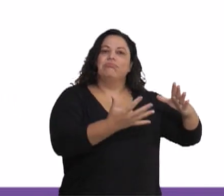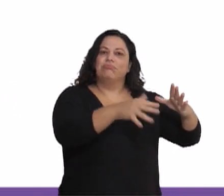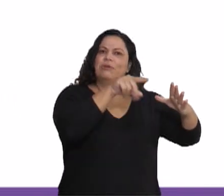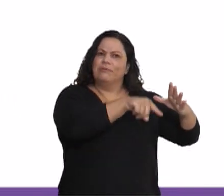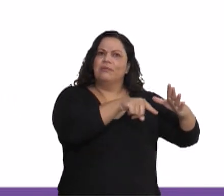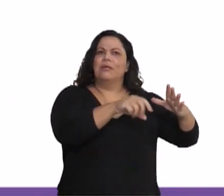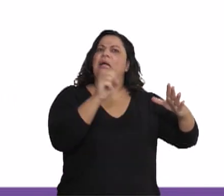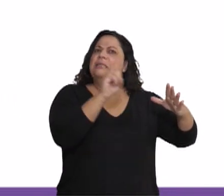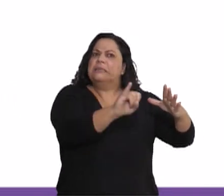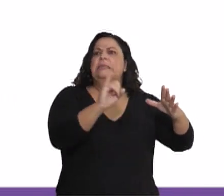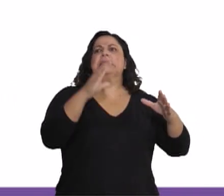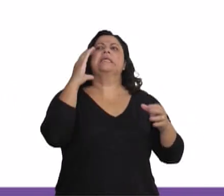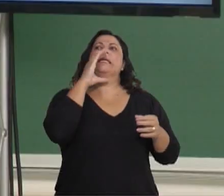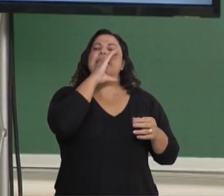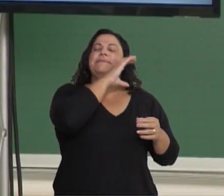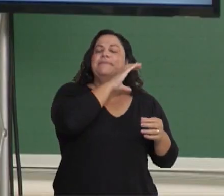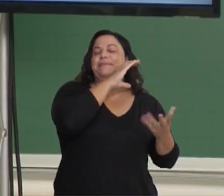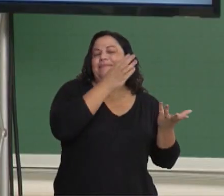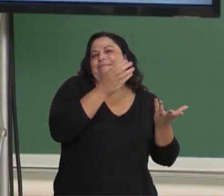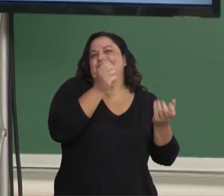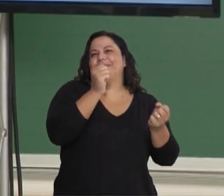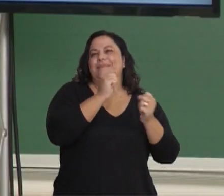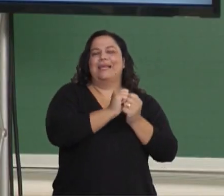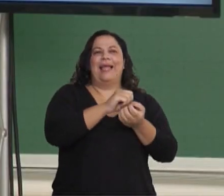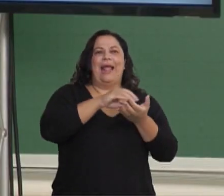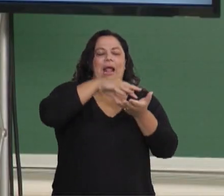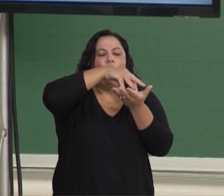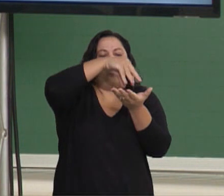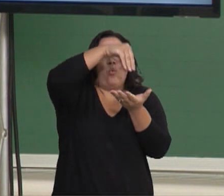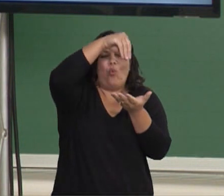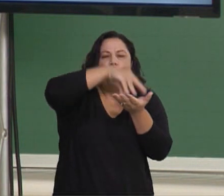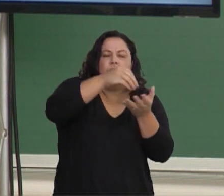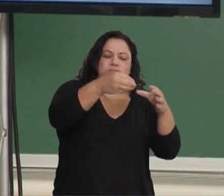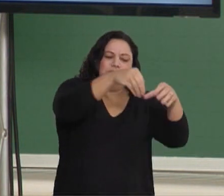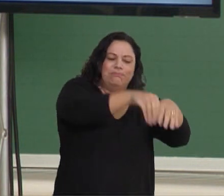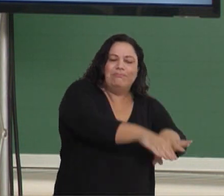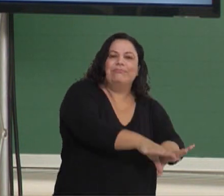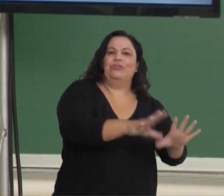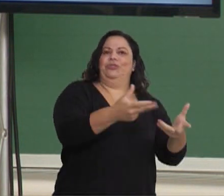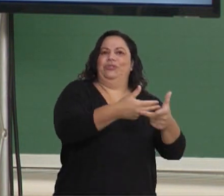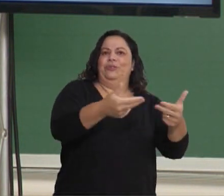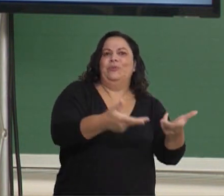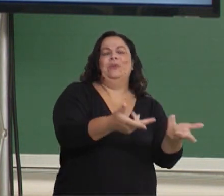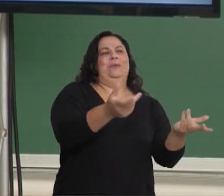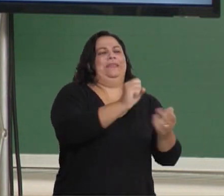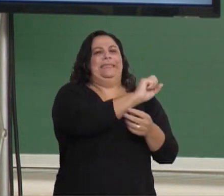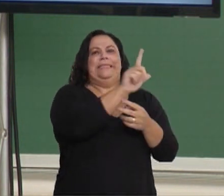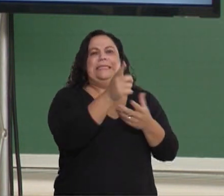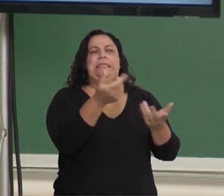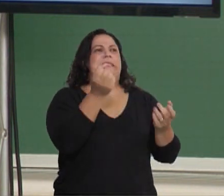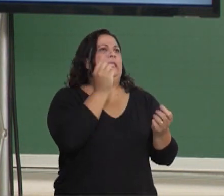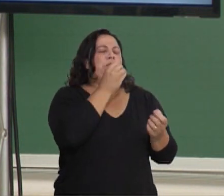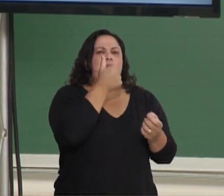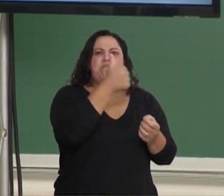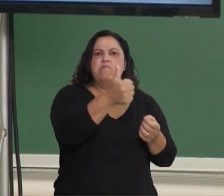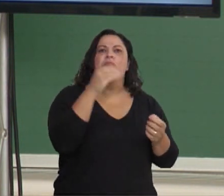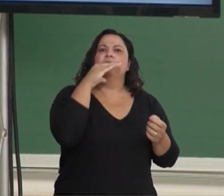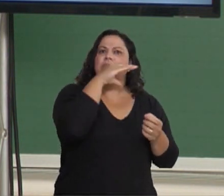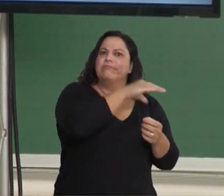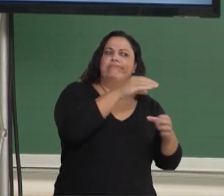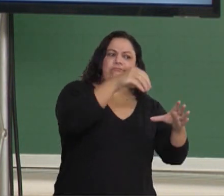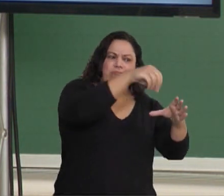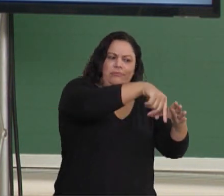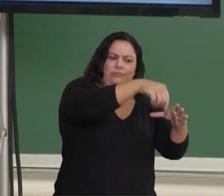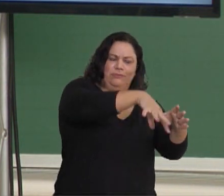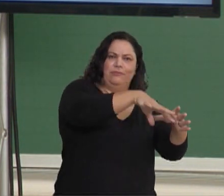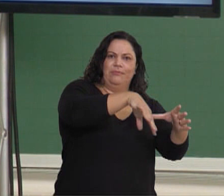salgados aquecidos, pode, vai manter aquecido durante um bom tempo. Se eu quiser colocar refrigerante, pode, também vai manter durante algum tempo,